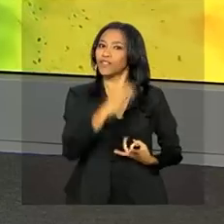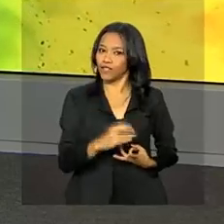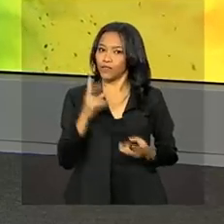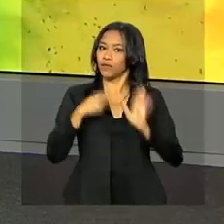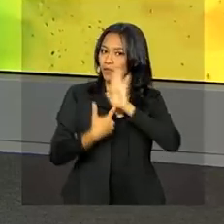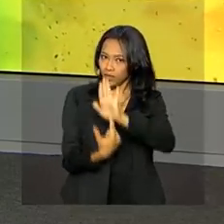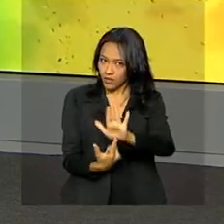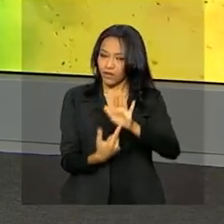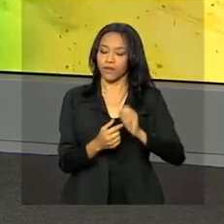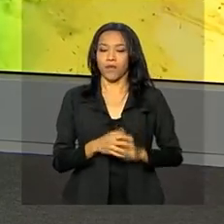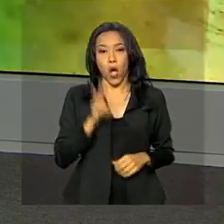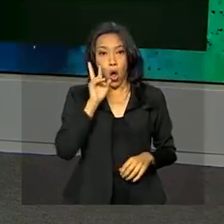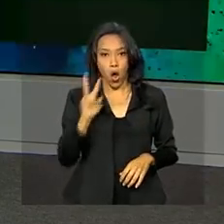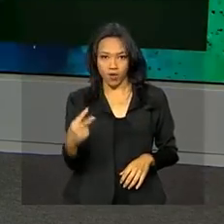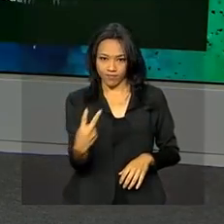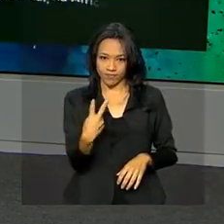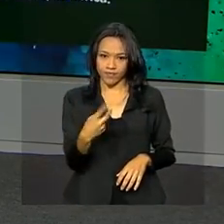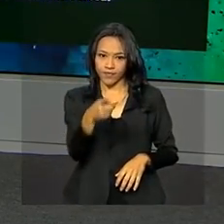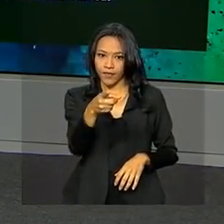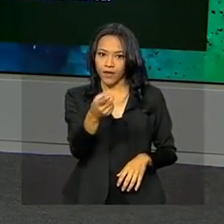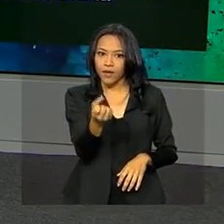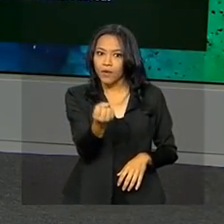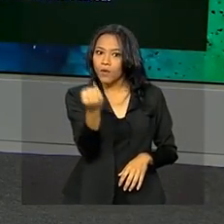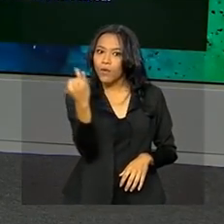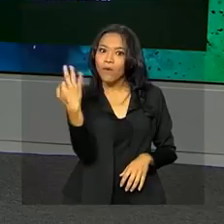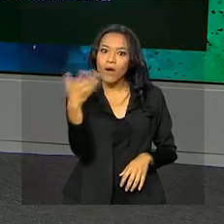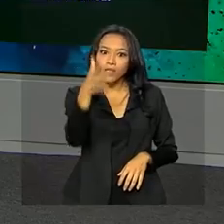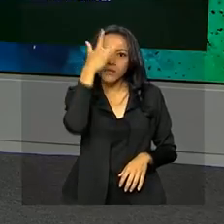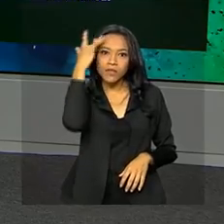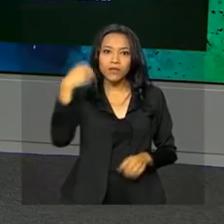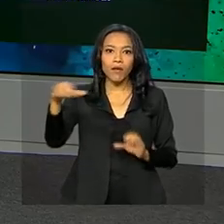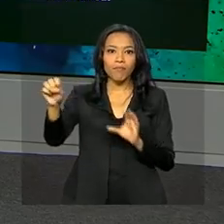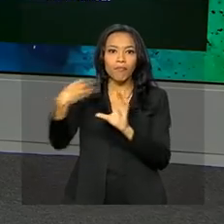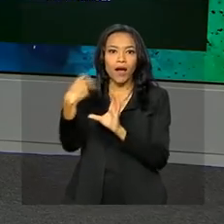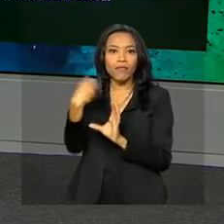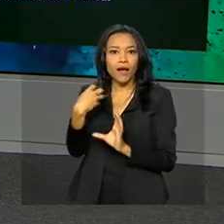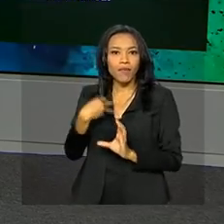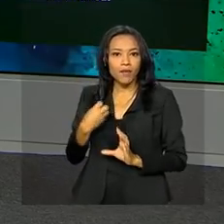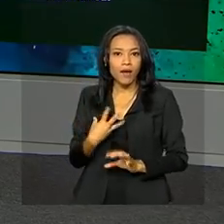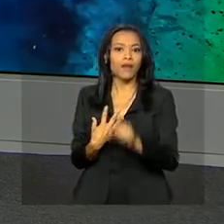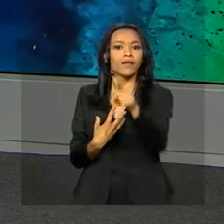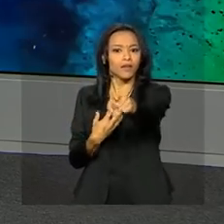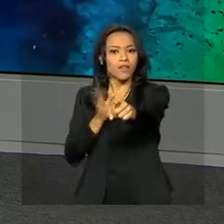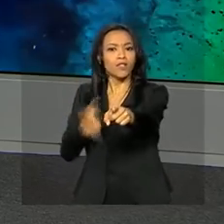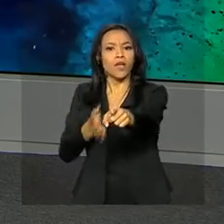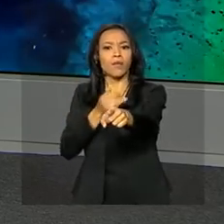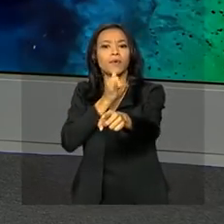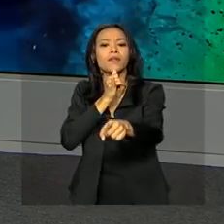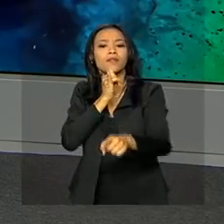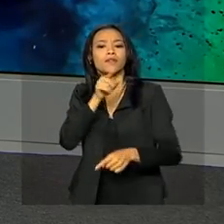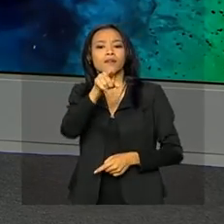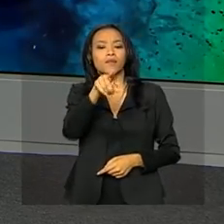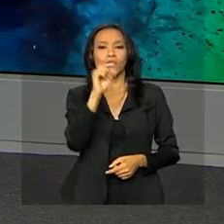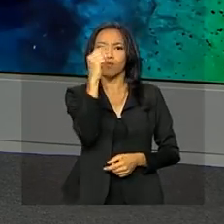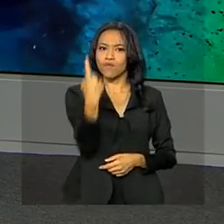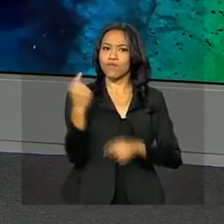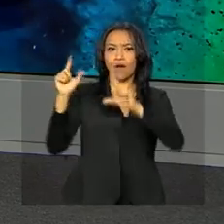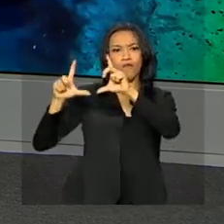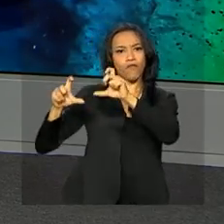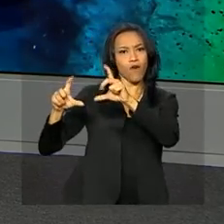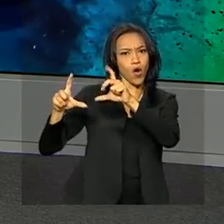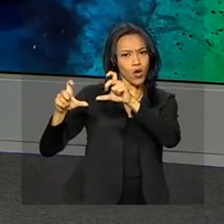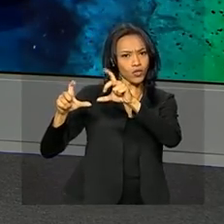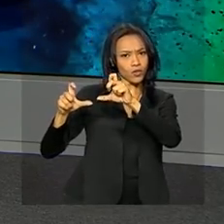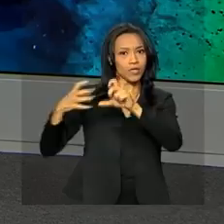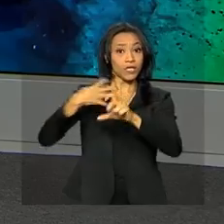olhada. Olha quanta gente já mandou mensagem pra gente aqui. A gente recebeu, por exemplo, uma foto lá